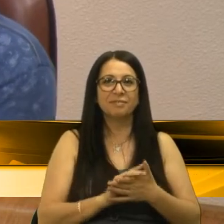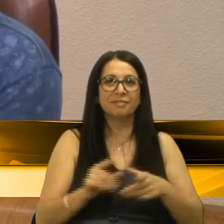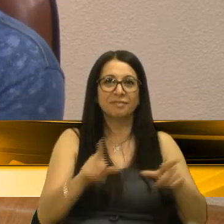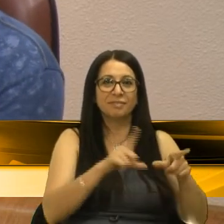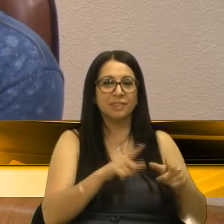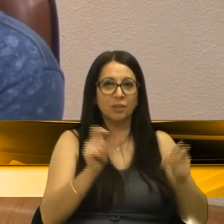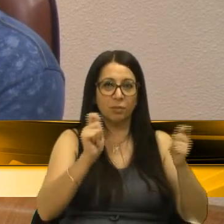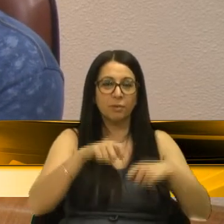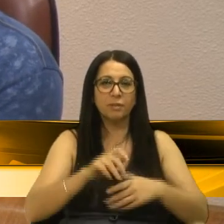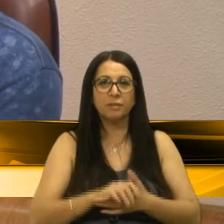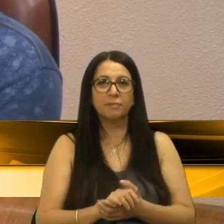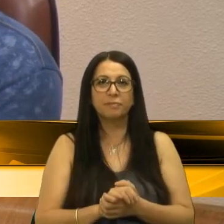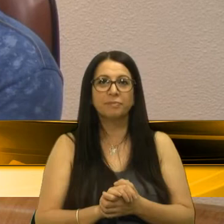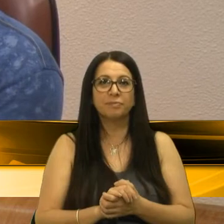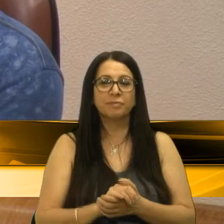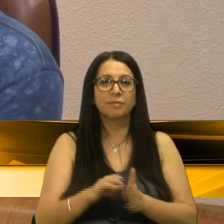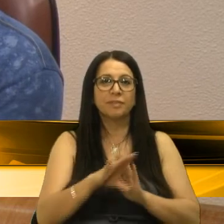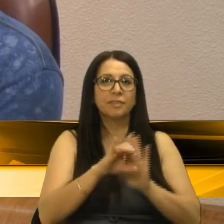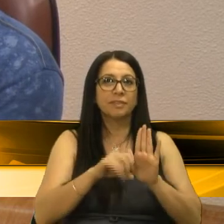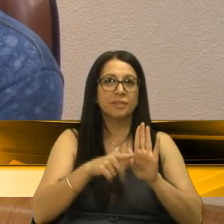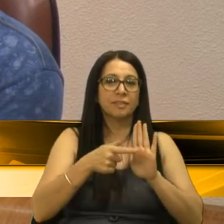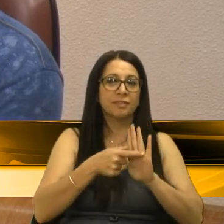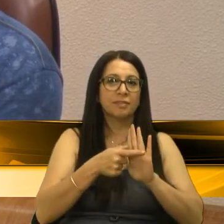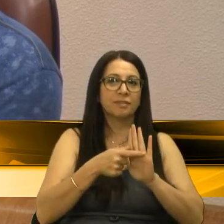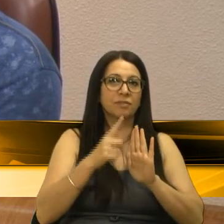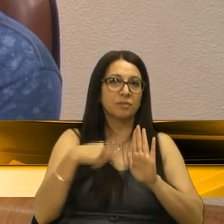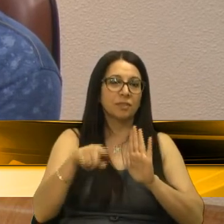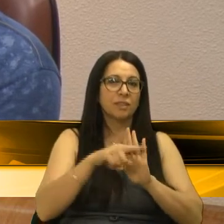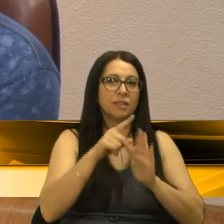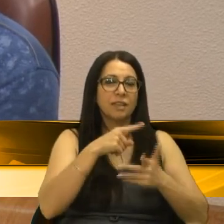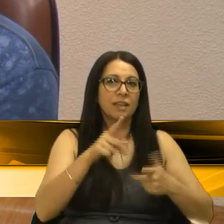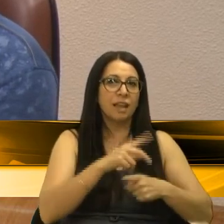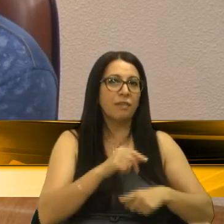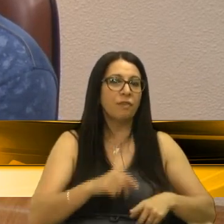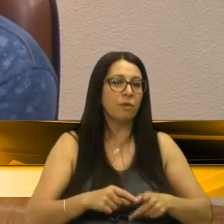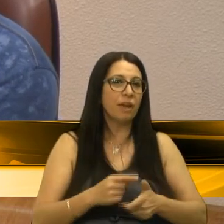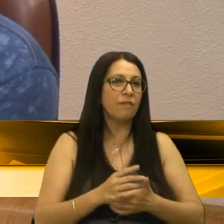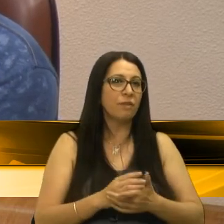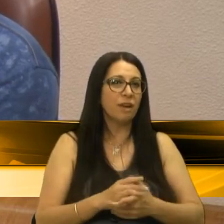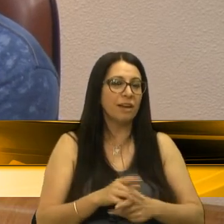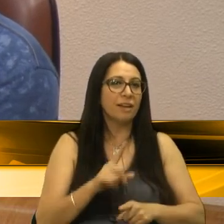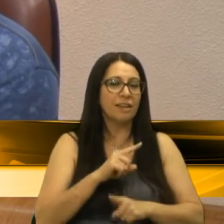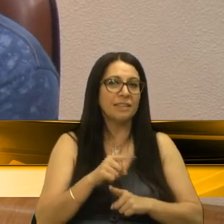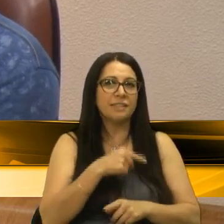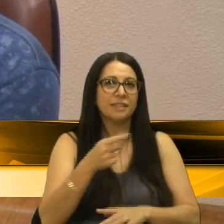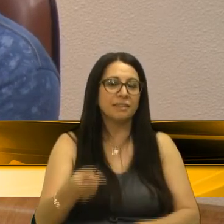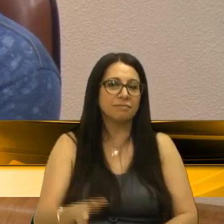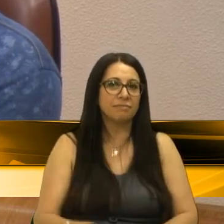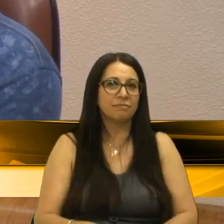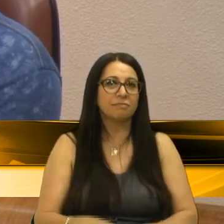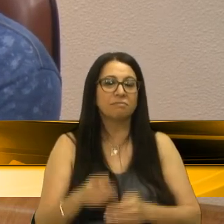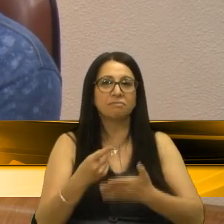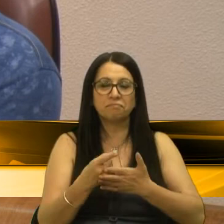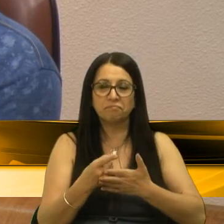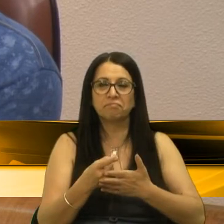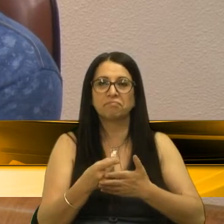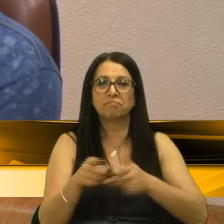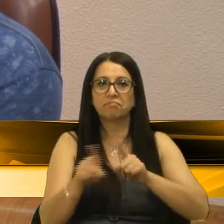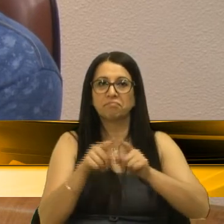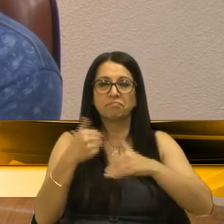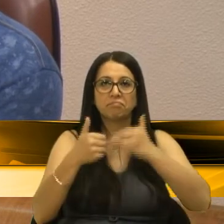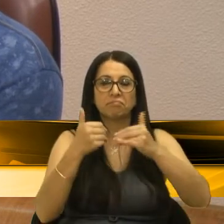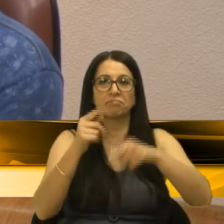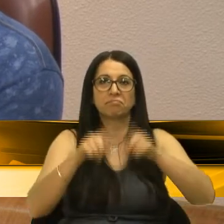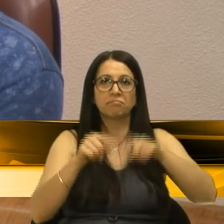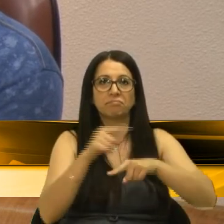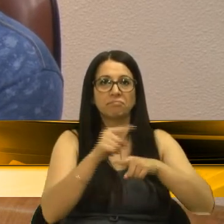competência. Inciso 7º, aos estabelecimentos destinados à venda de produtos alimentícios com ou sem consumo no local ou ao desenvolvimento de atividades